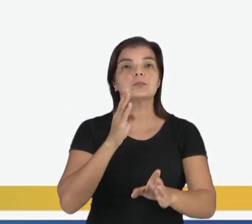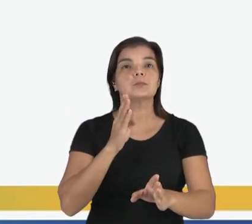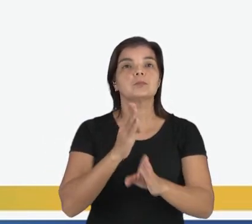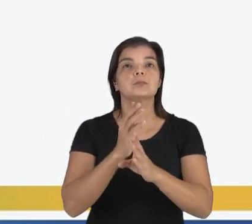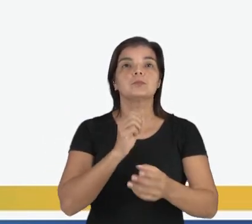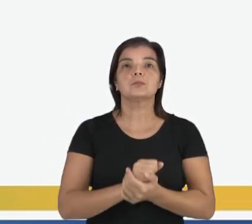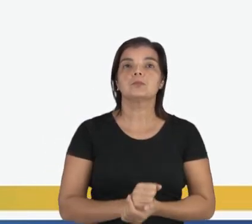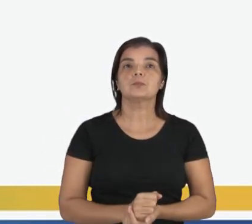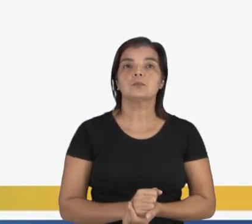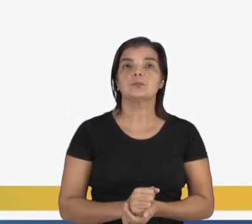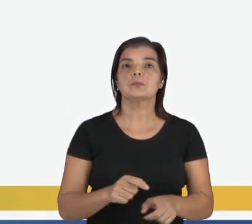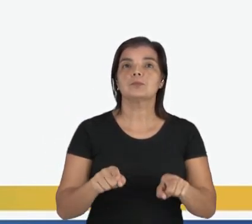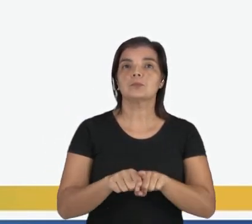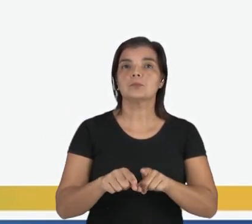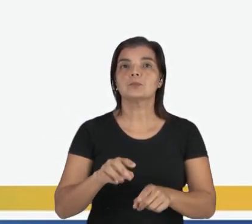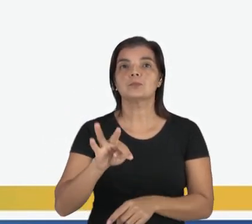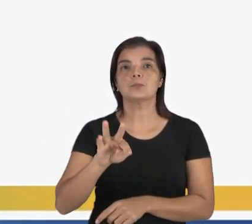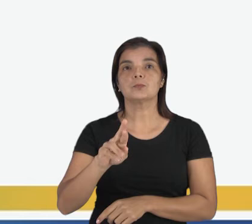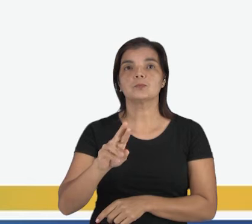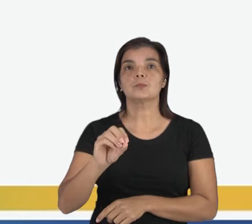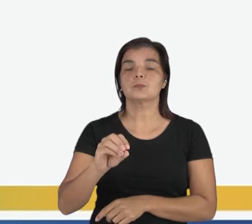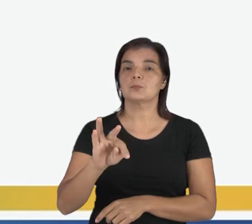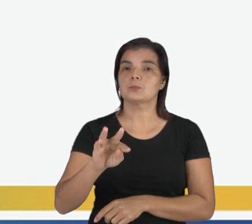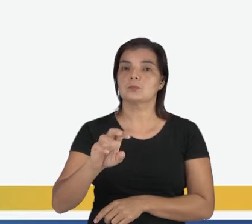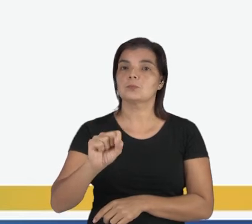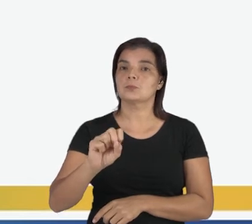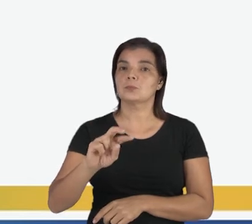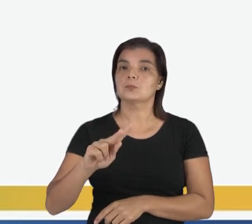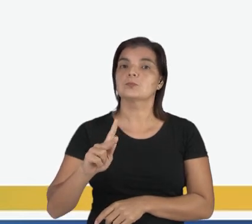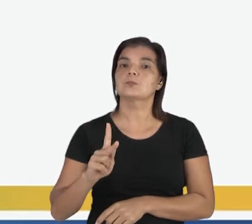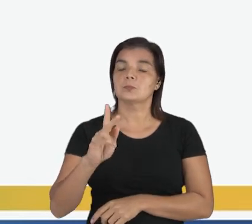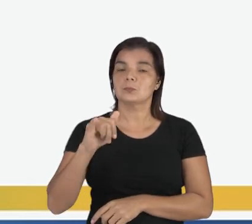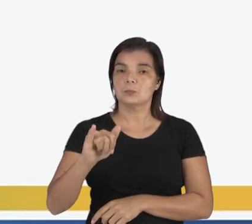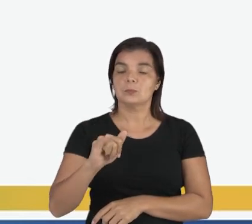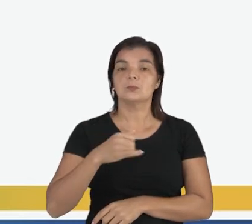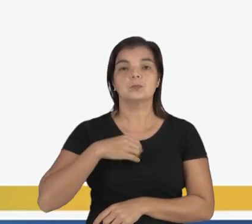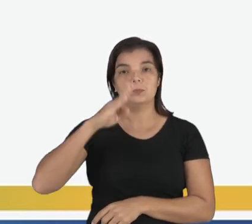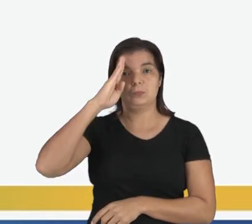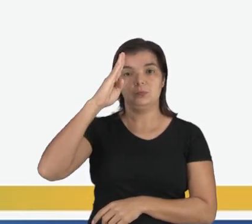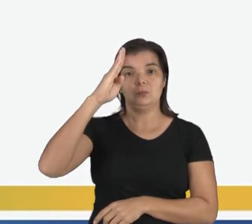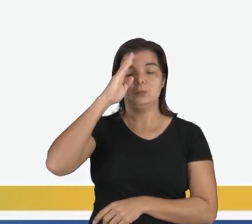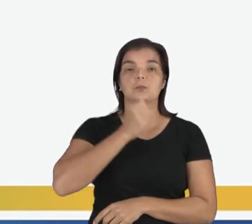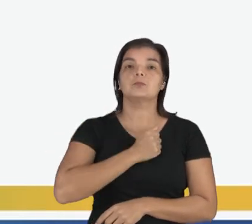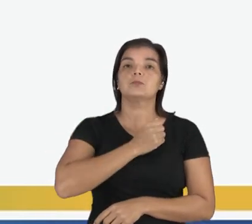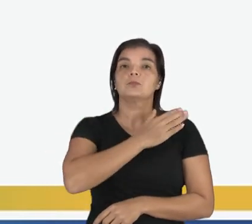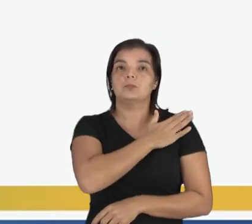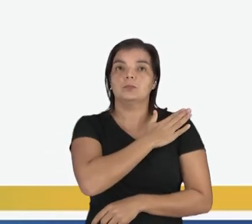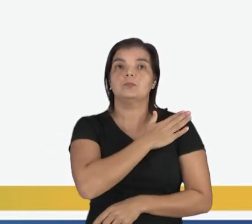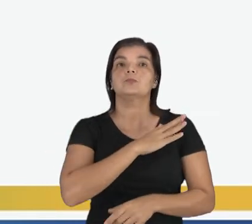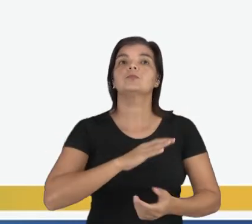conta do Trotsky, né, que é o general que vai liderar, então, aí esse exército,